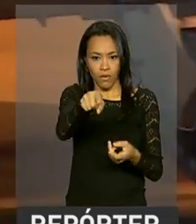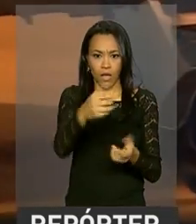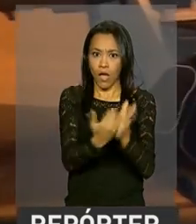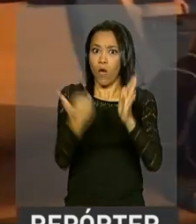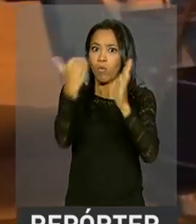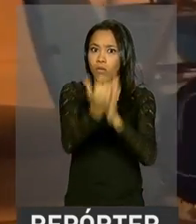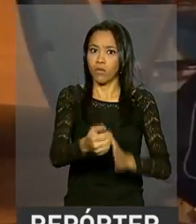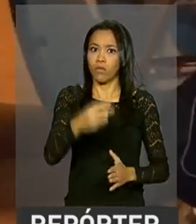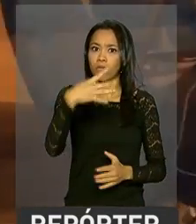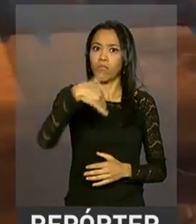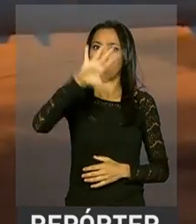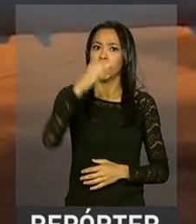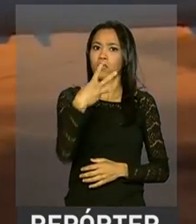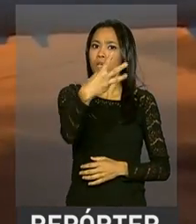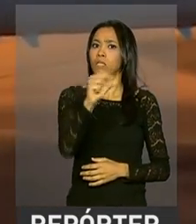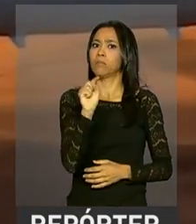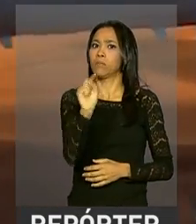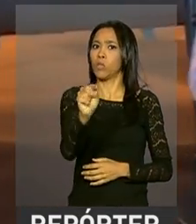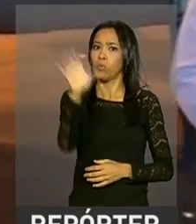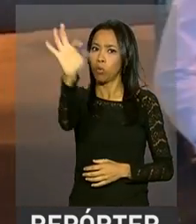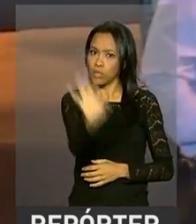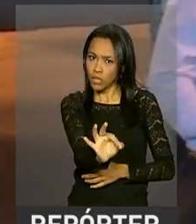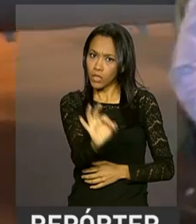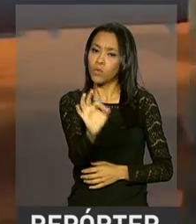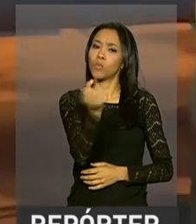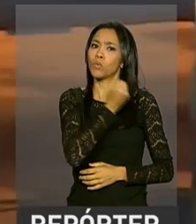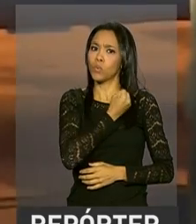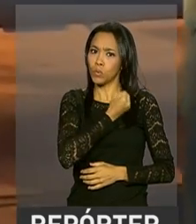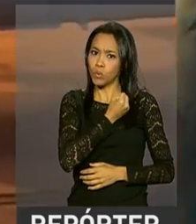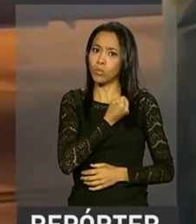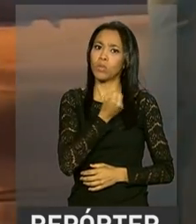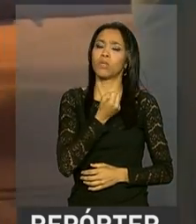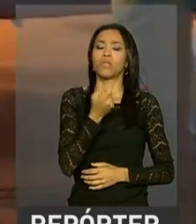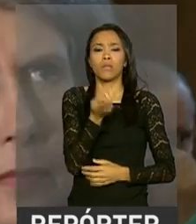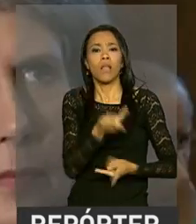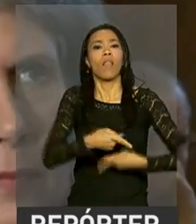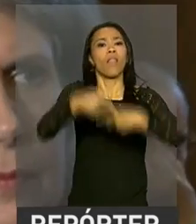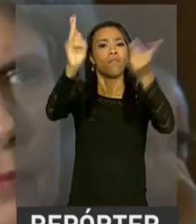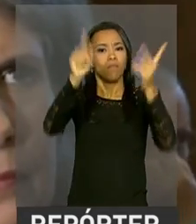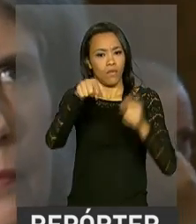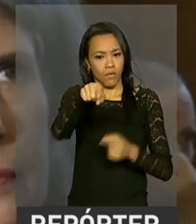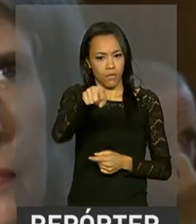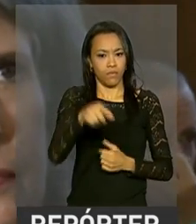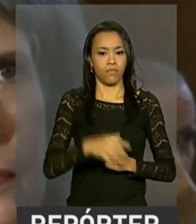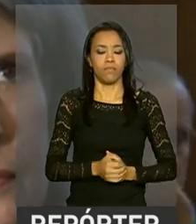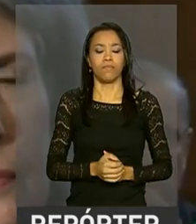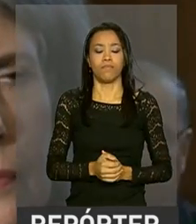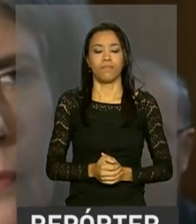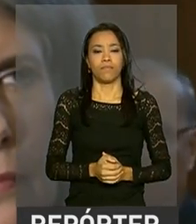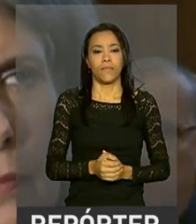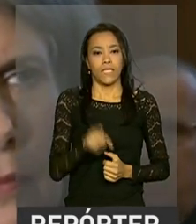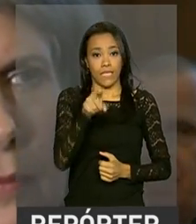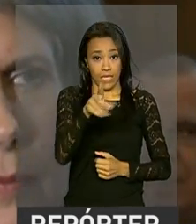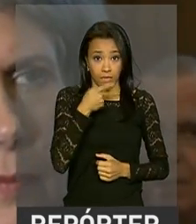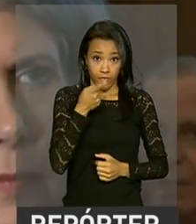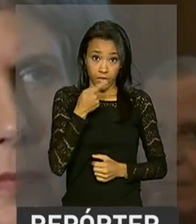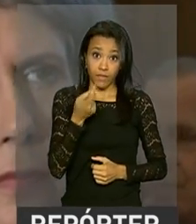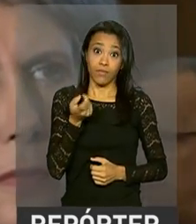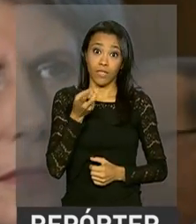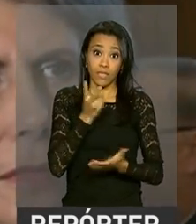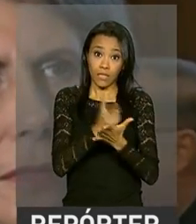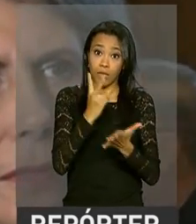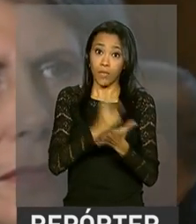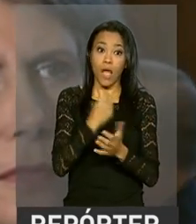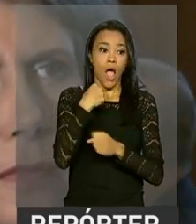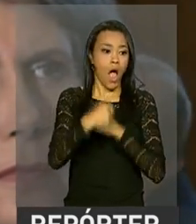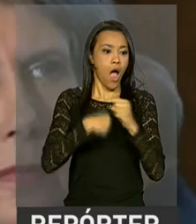em mais de 3.000% o número de órgãos transportados pela FAB. A linha crescente é contínua, portanto, a